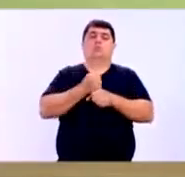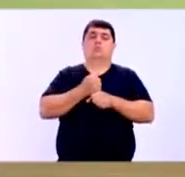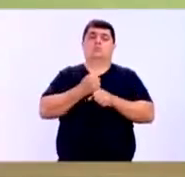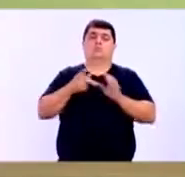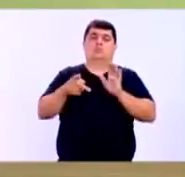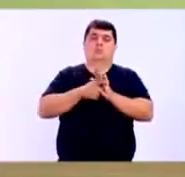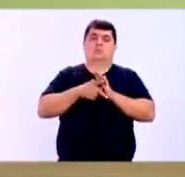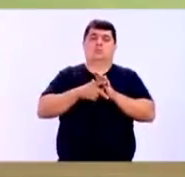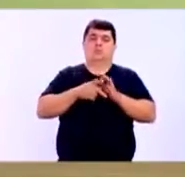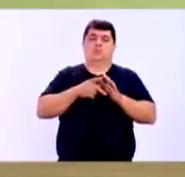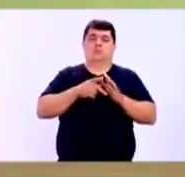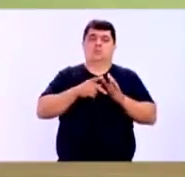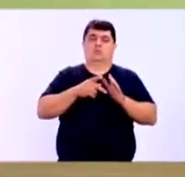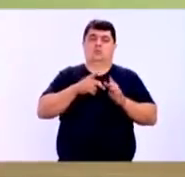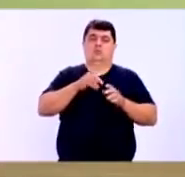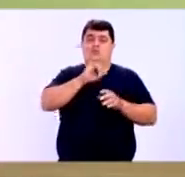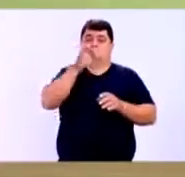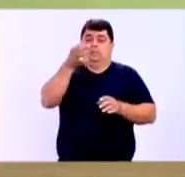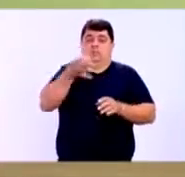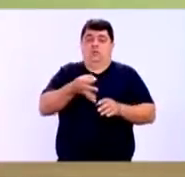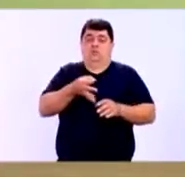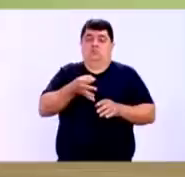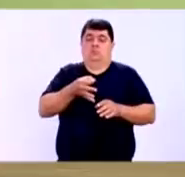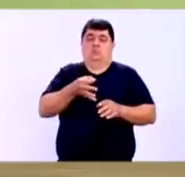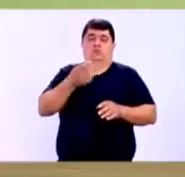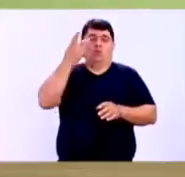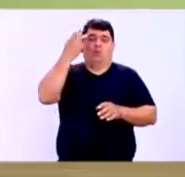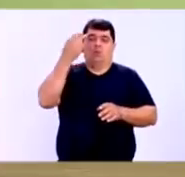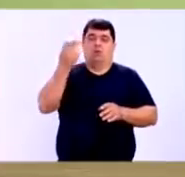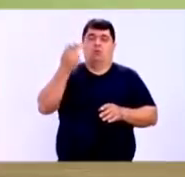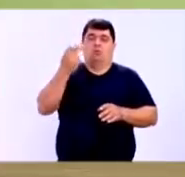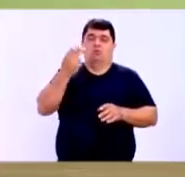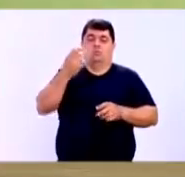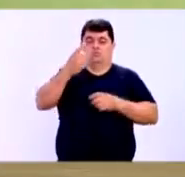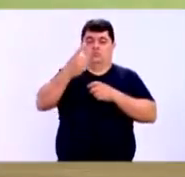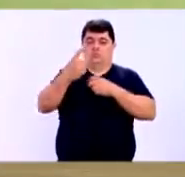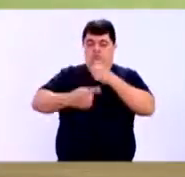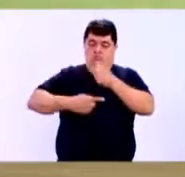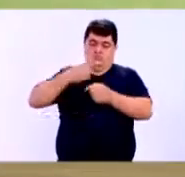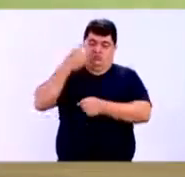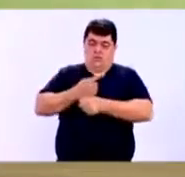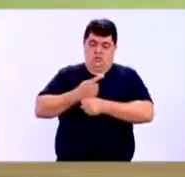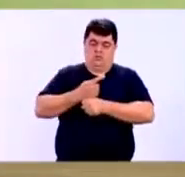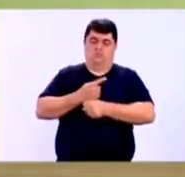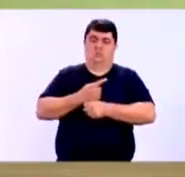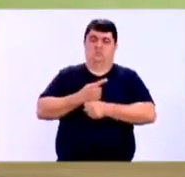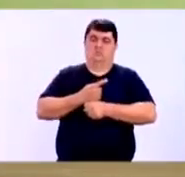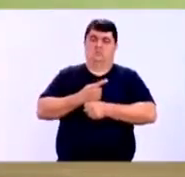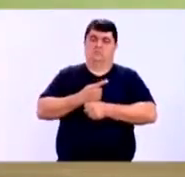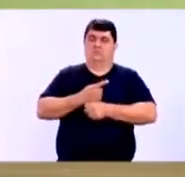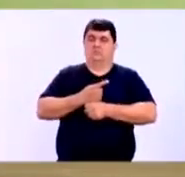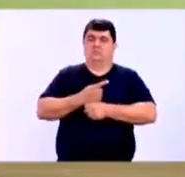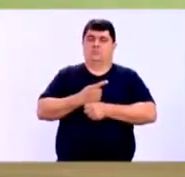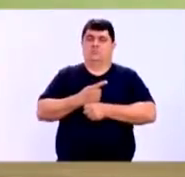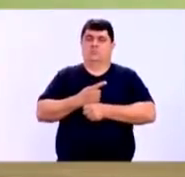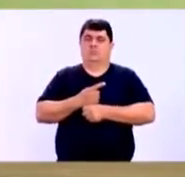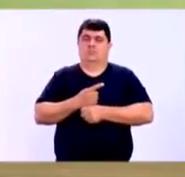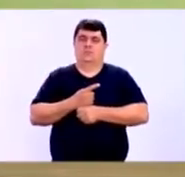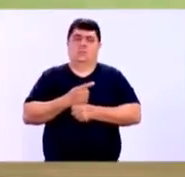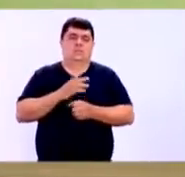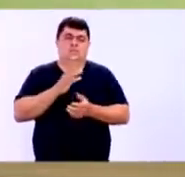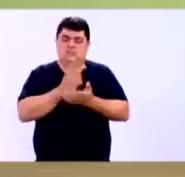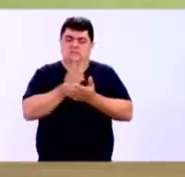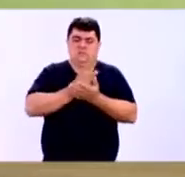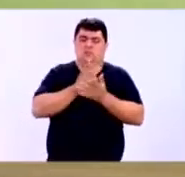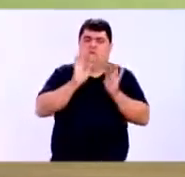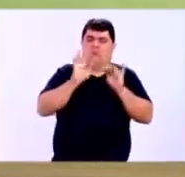em um determinado período. Que período é esse? Normalmente é anual, tá? Então, a cada final